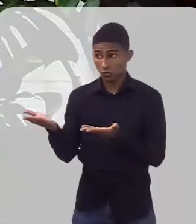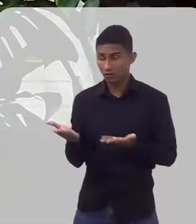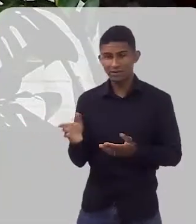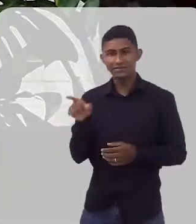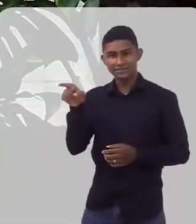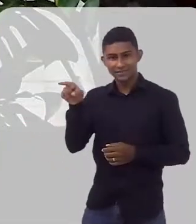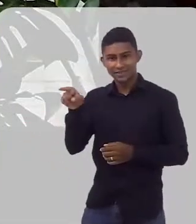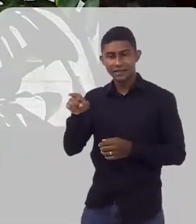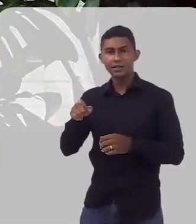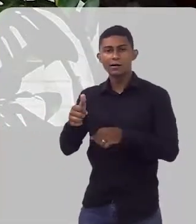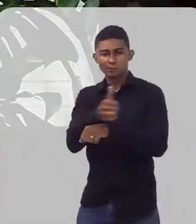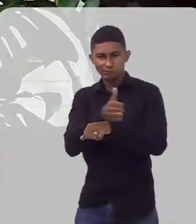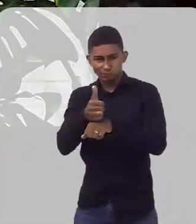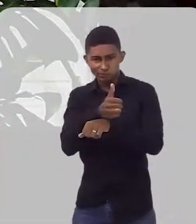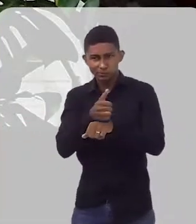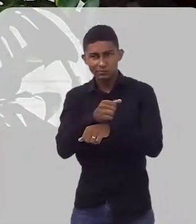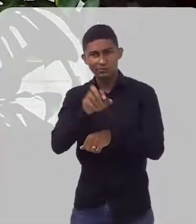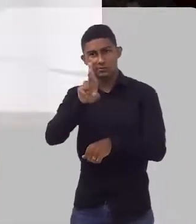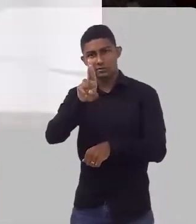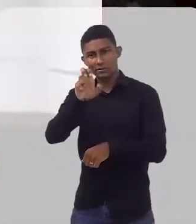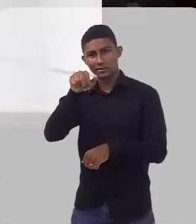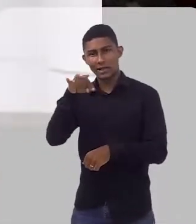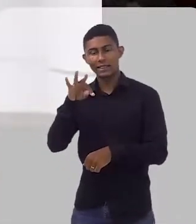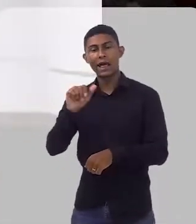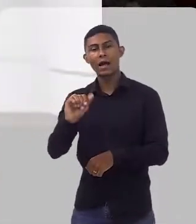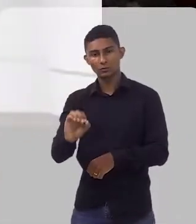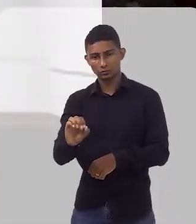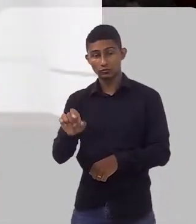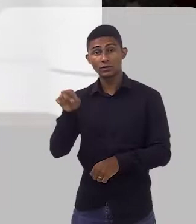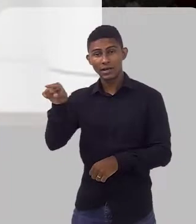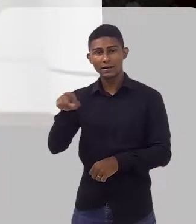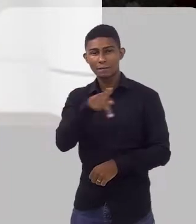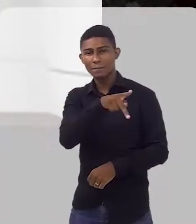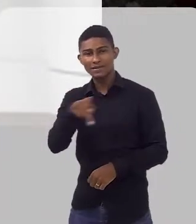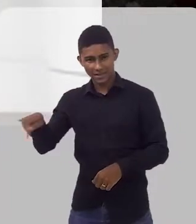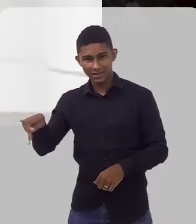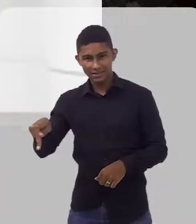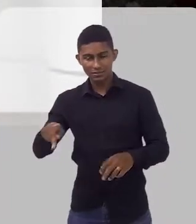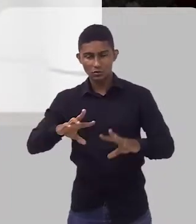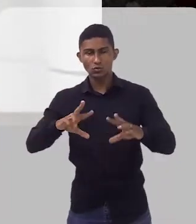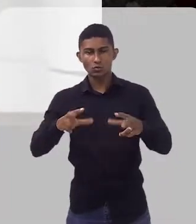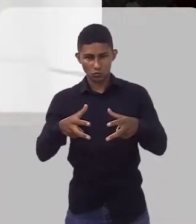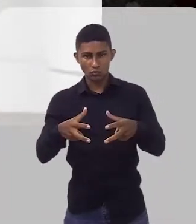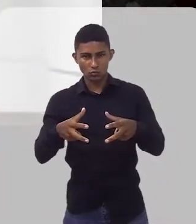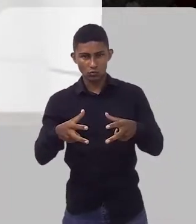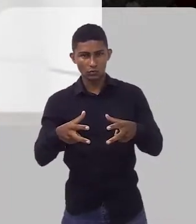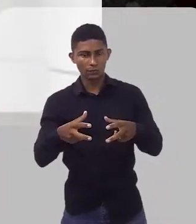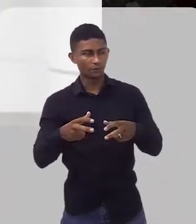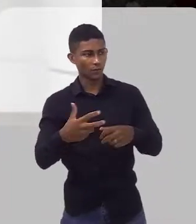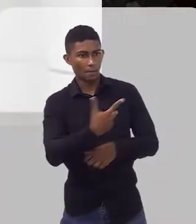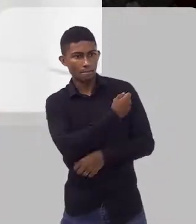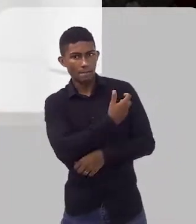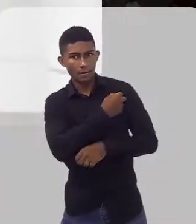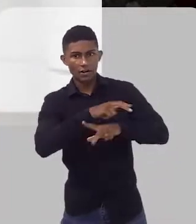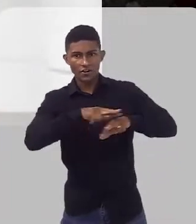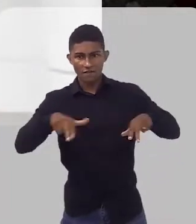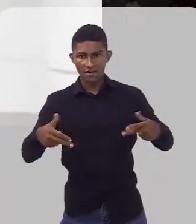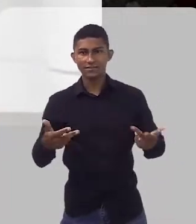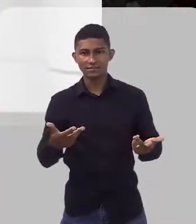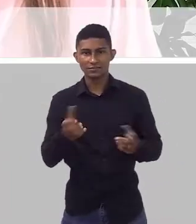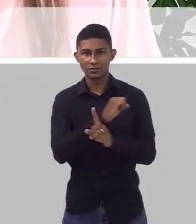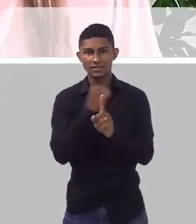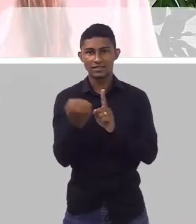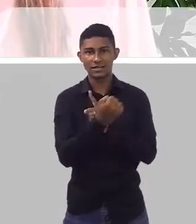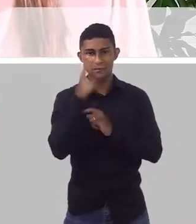é o infectologista Renato Kifuri, presidente do Departamento de Imunizações da Sociedade Brasileira de